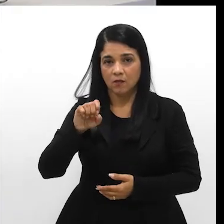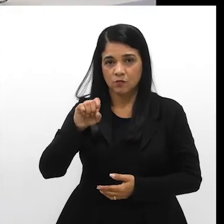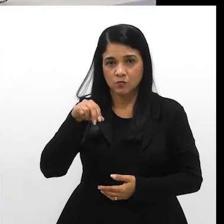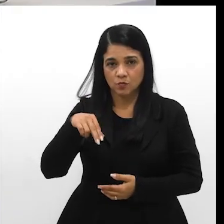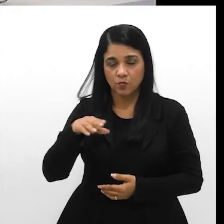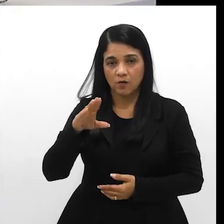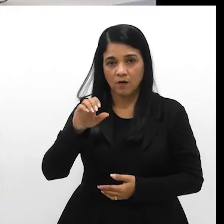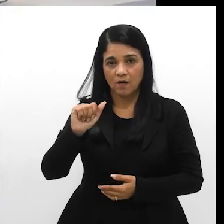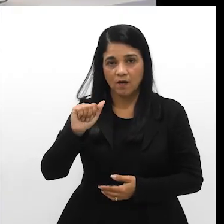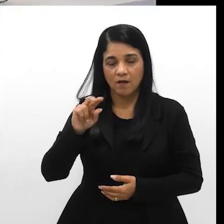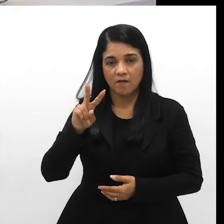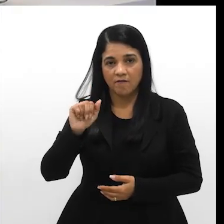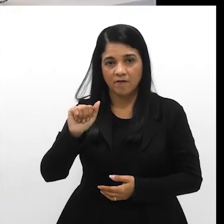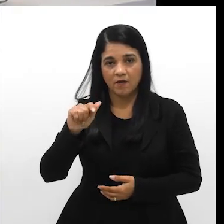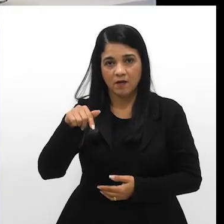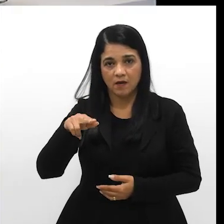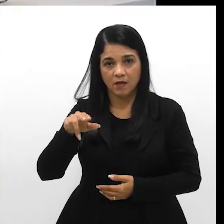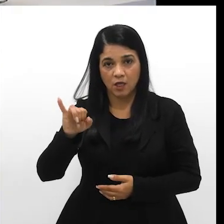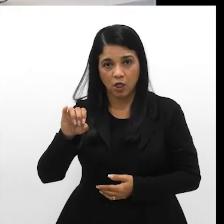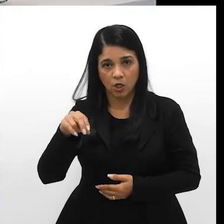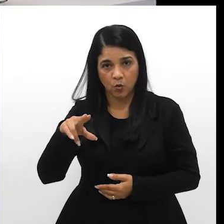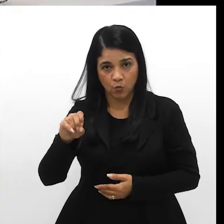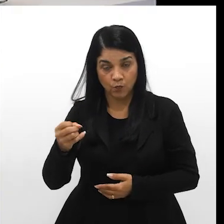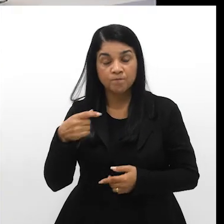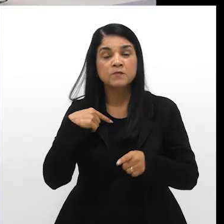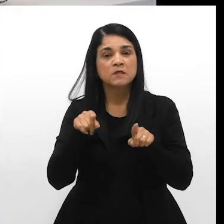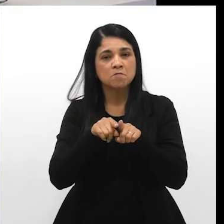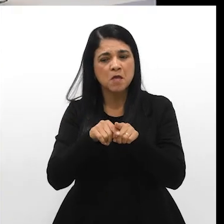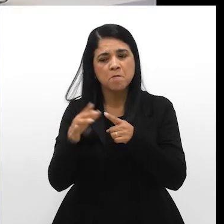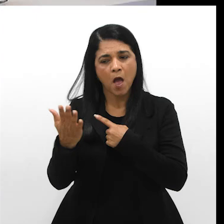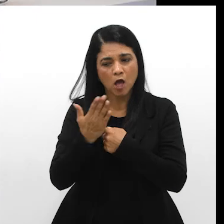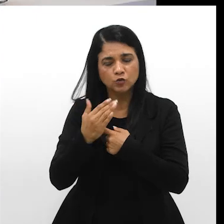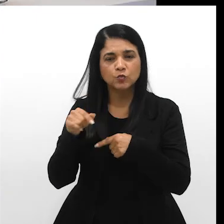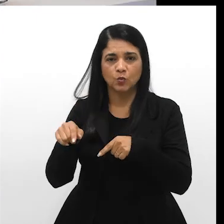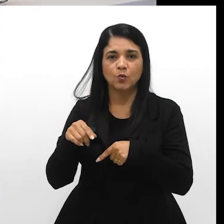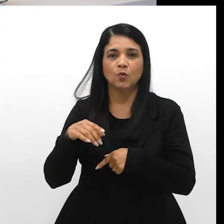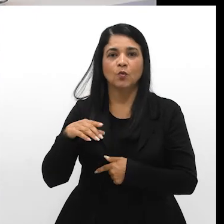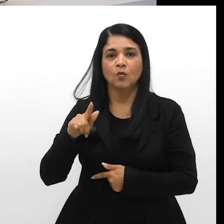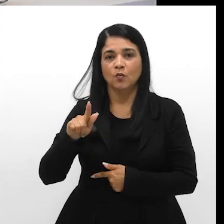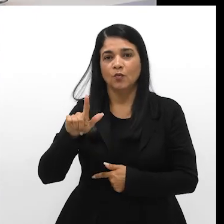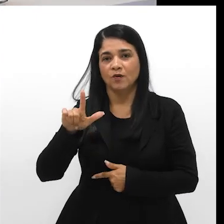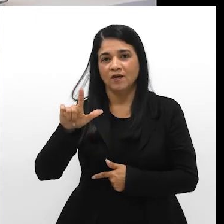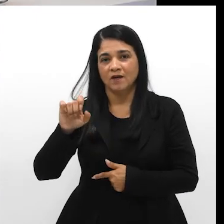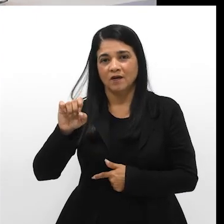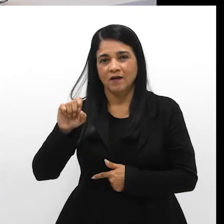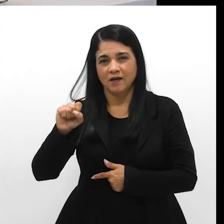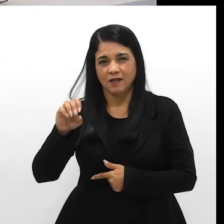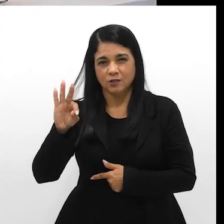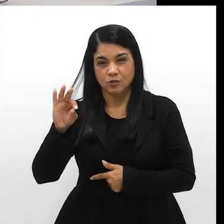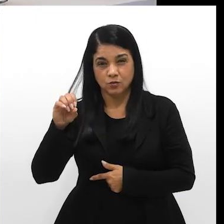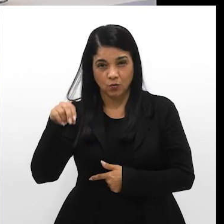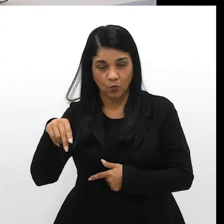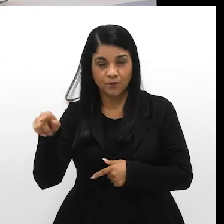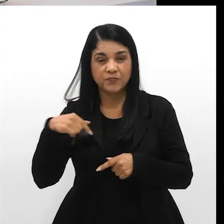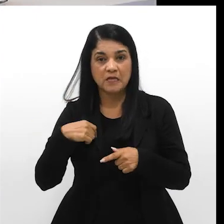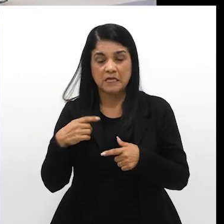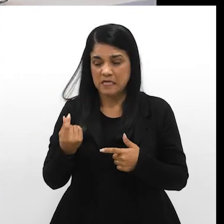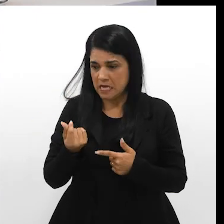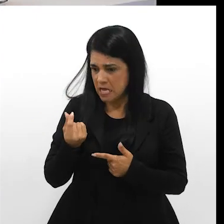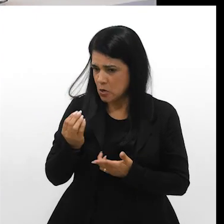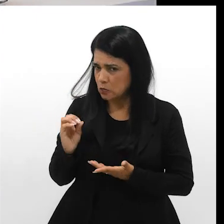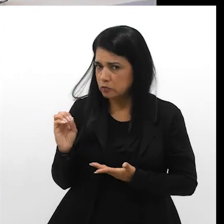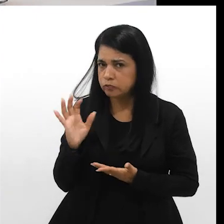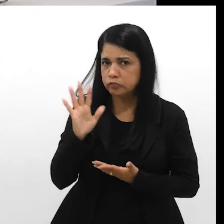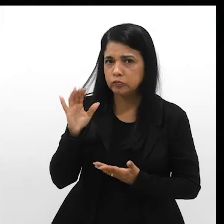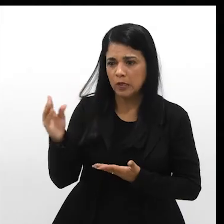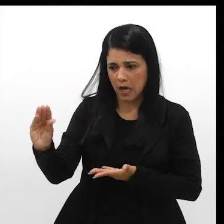assumiu toda a parte, toda a escultura. Foi só o Glynston que fez tudo. É um querido também. Ele era mega, né? E ele era